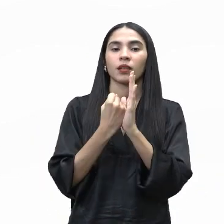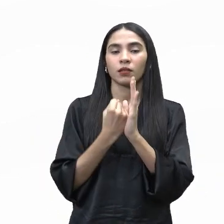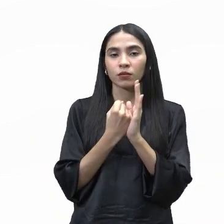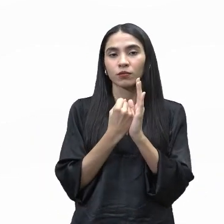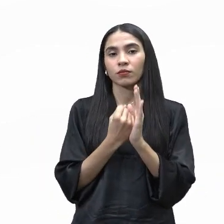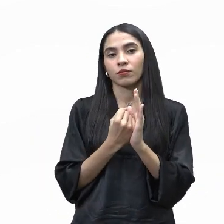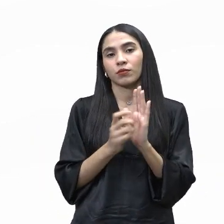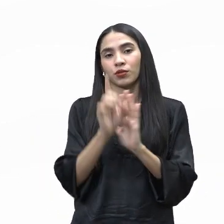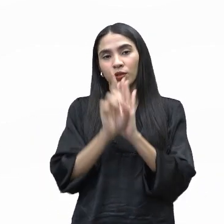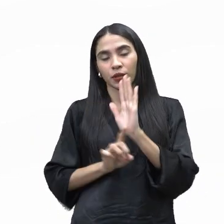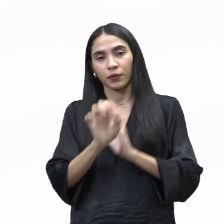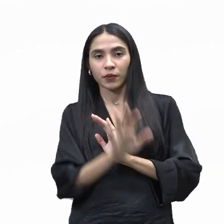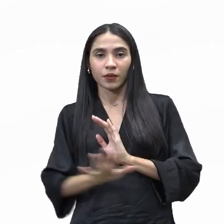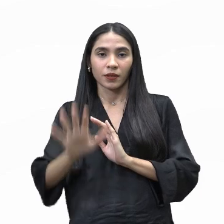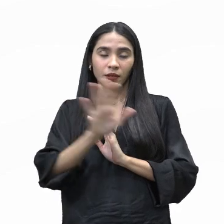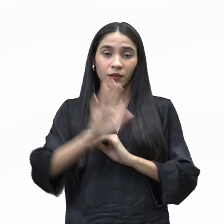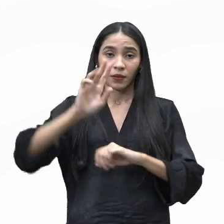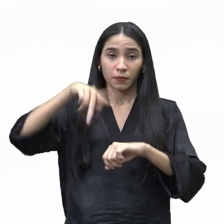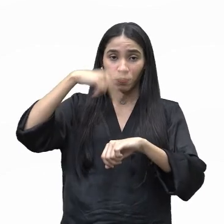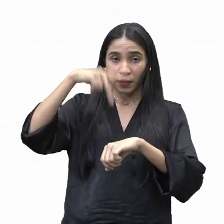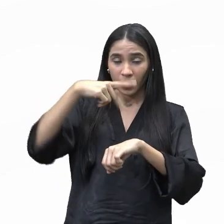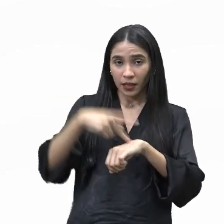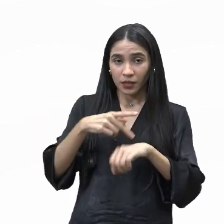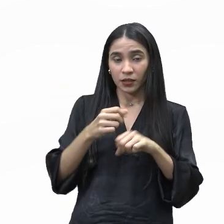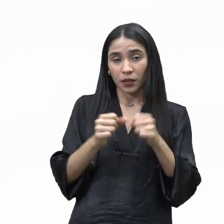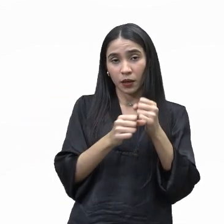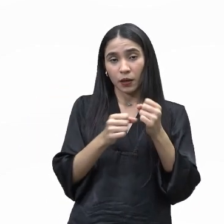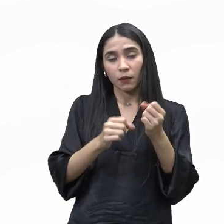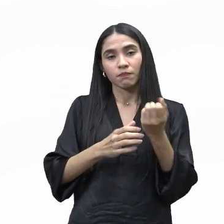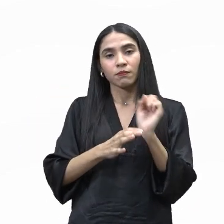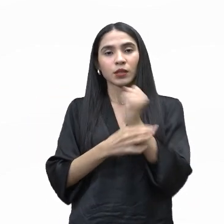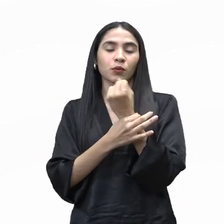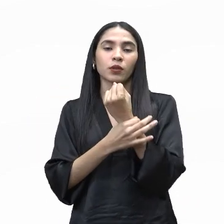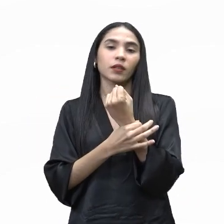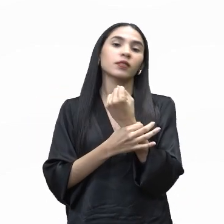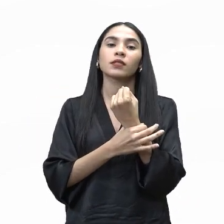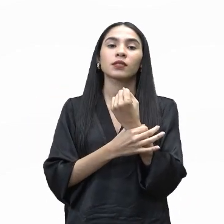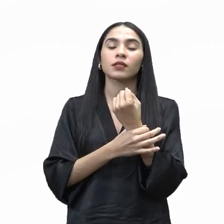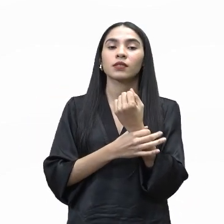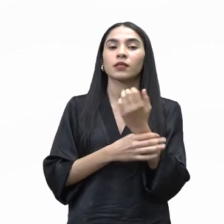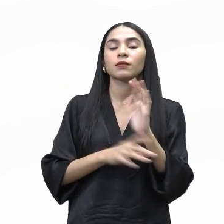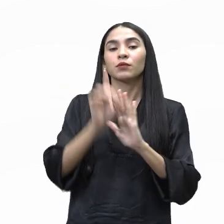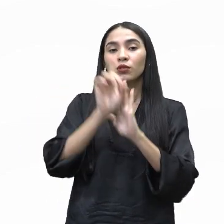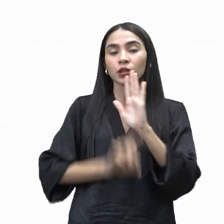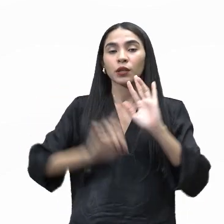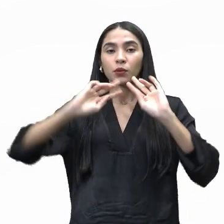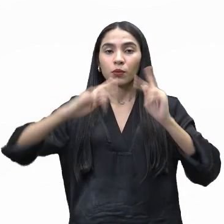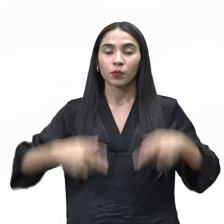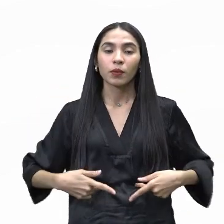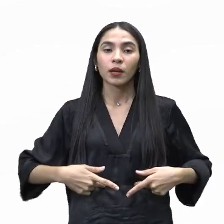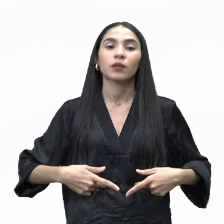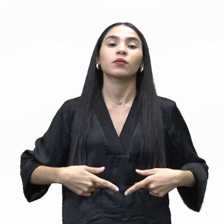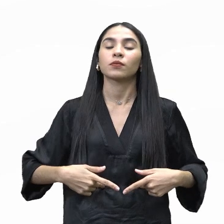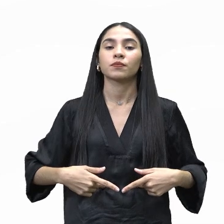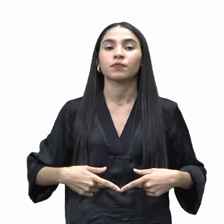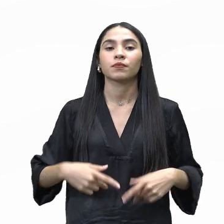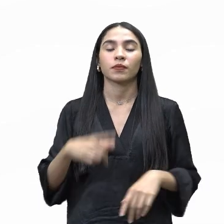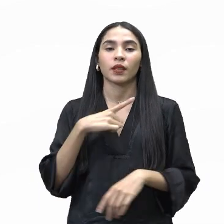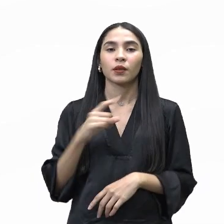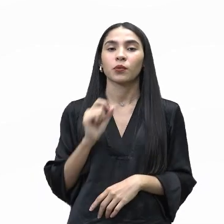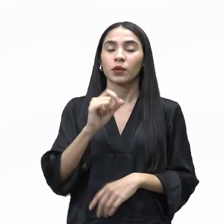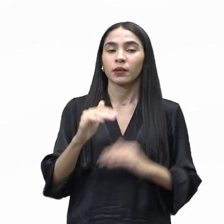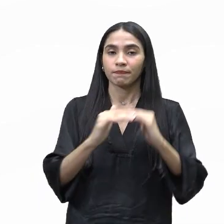no direito internacional pela proteção da dignidade da pessoa humana na busca